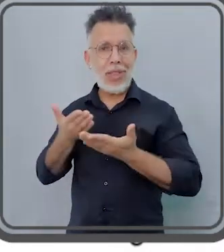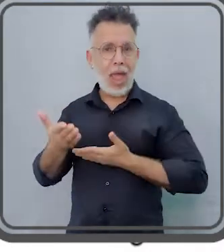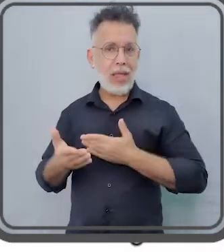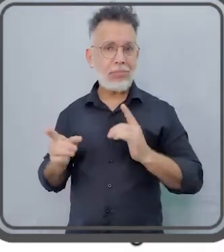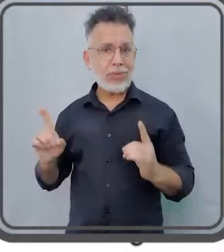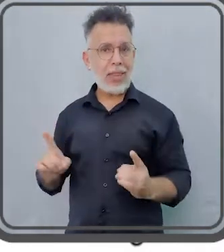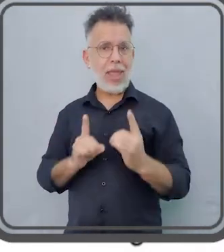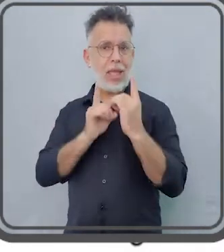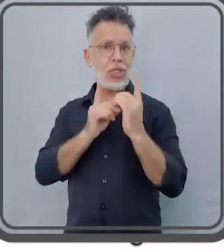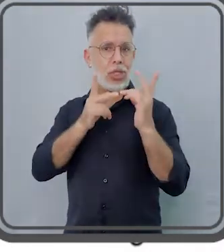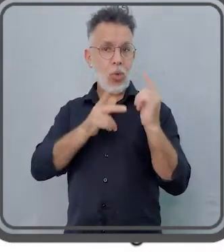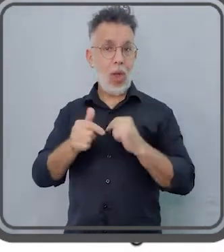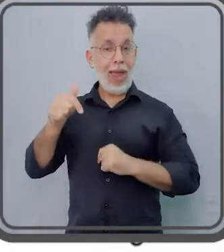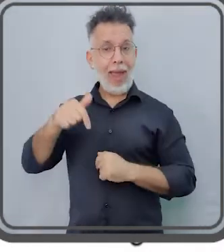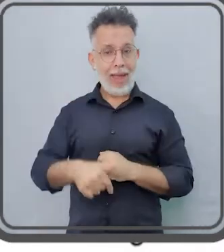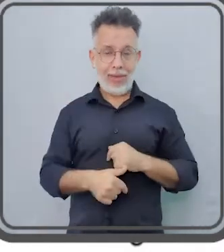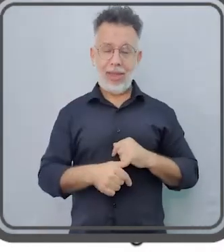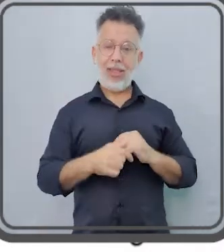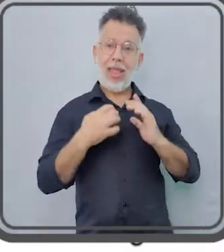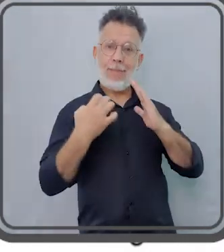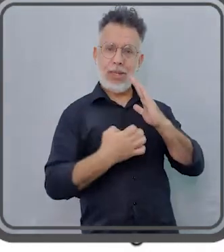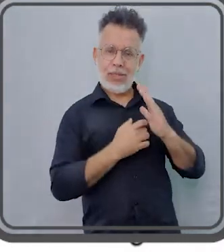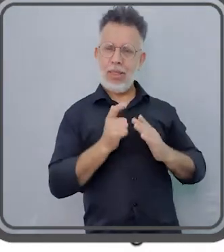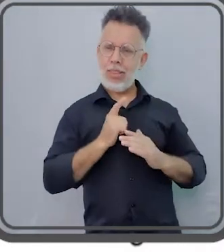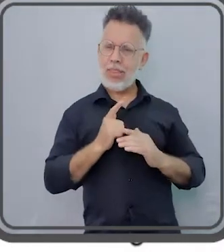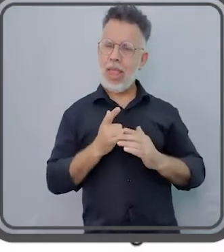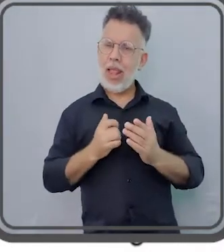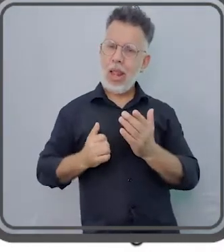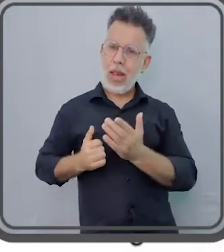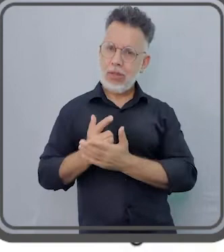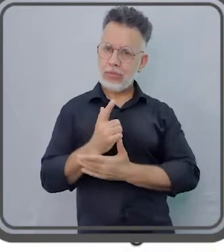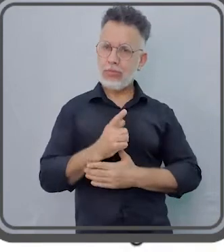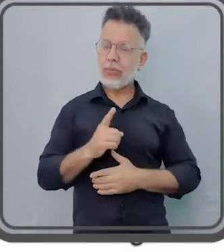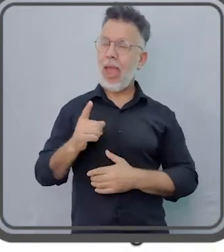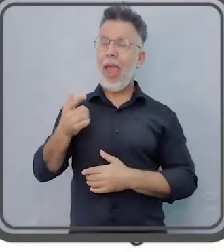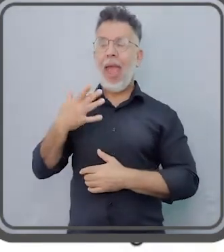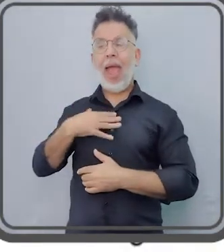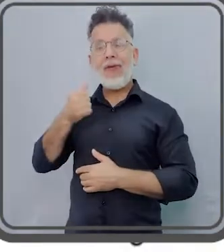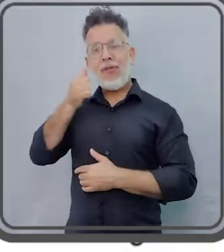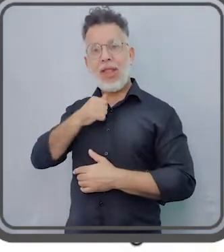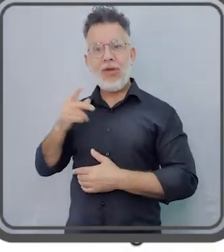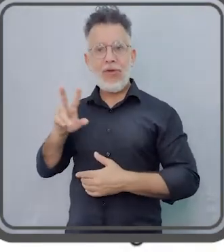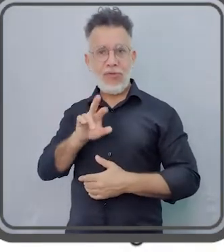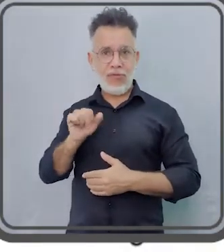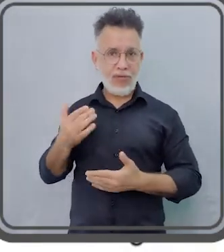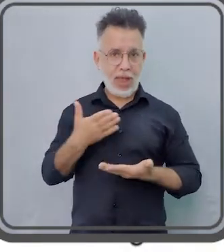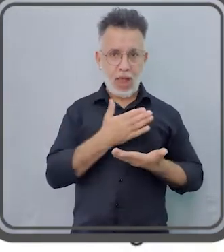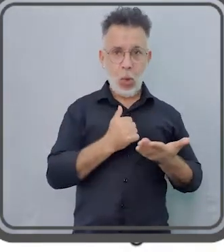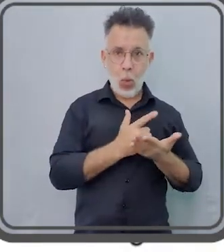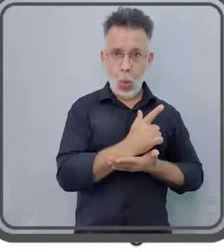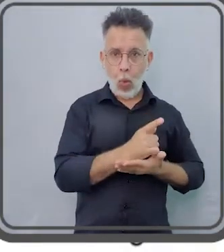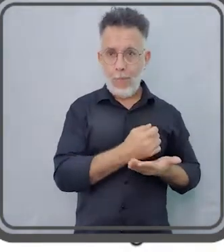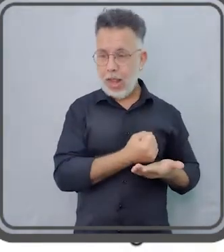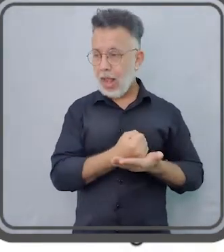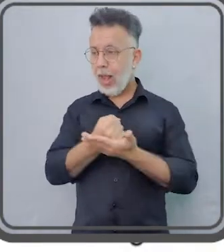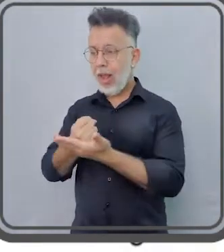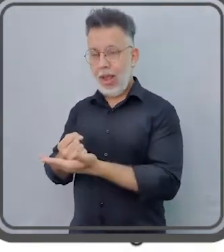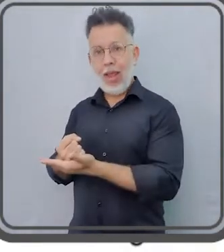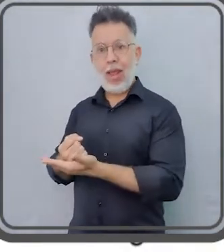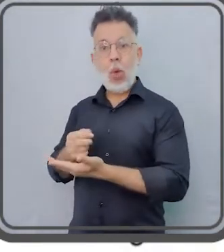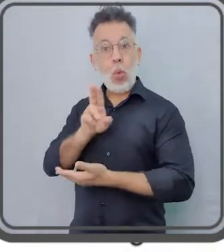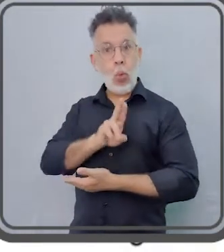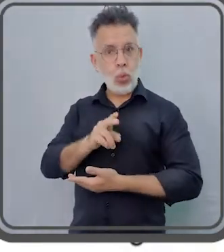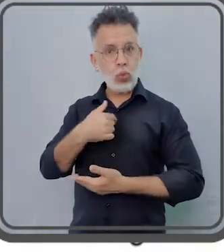de compra. A filha vai, compra um lubrificante para ela, usa e indica para a mãe. E muitas vezes nessa indicação